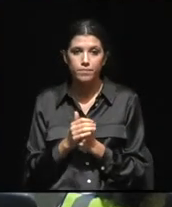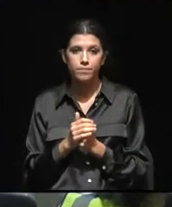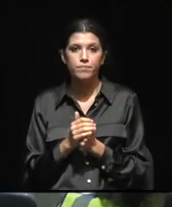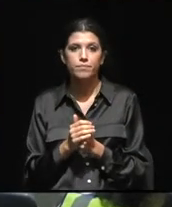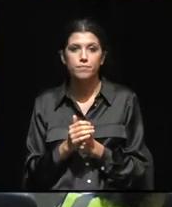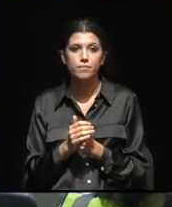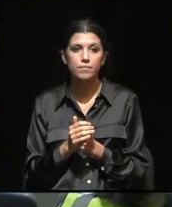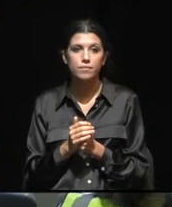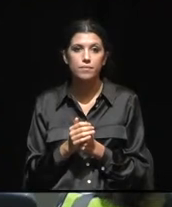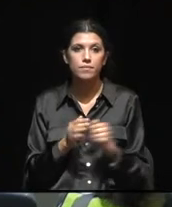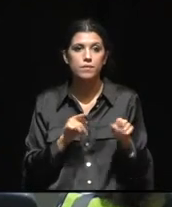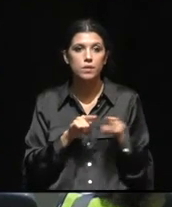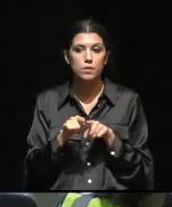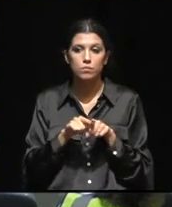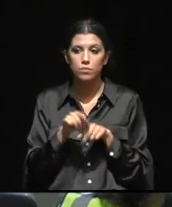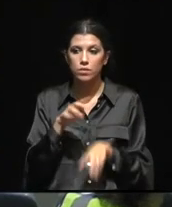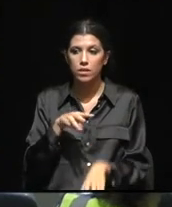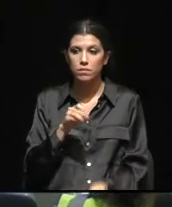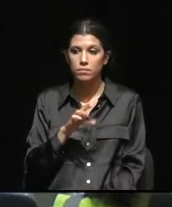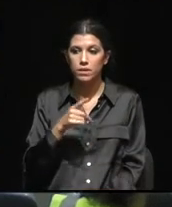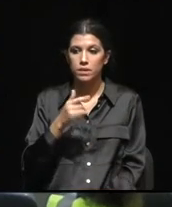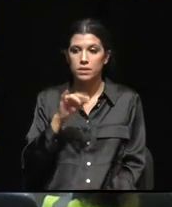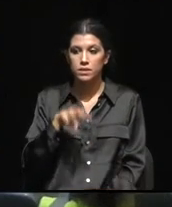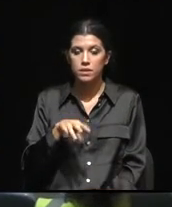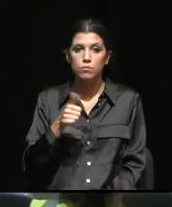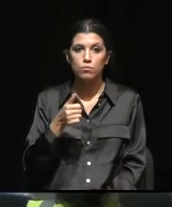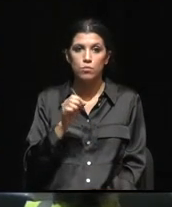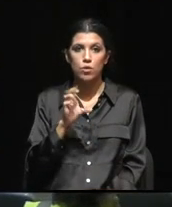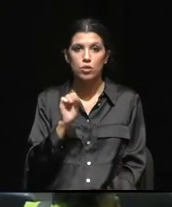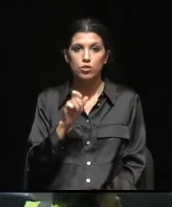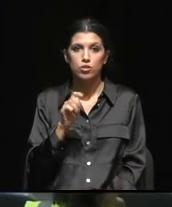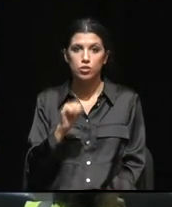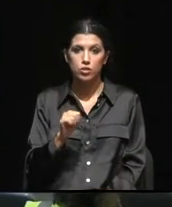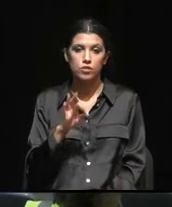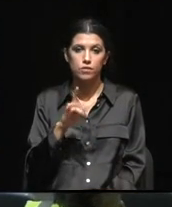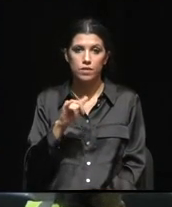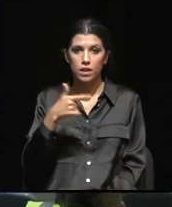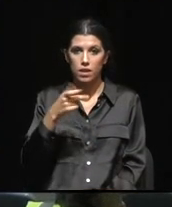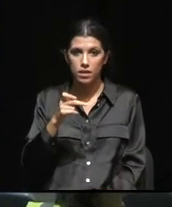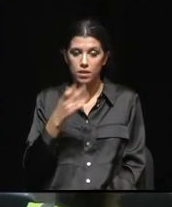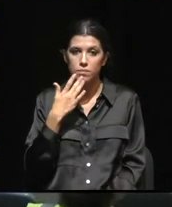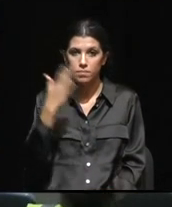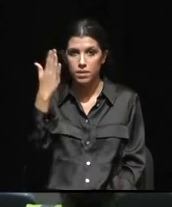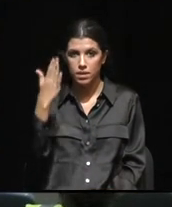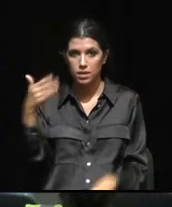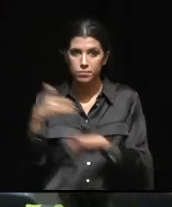é que o deputado Martim Box FR também estava a pedir a palavra para aqui